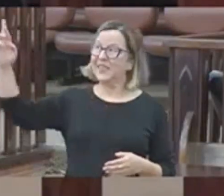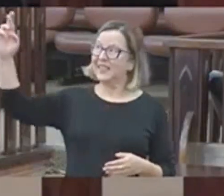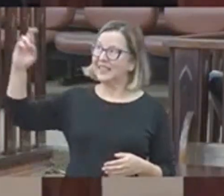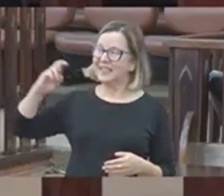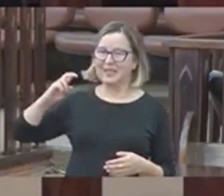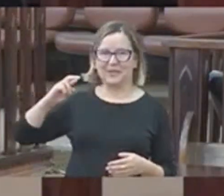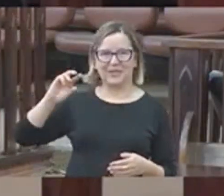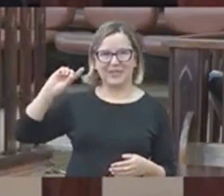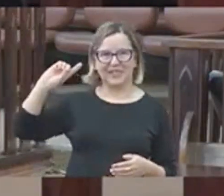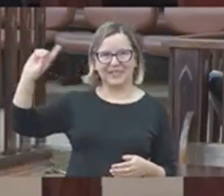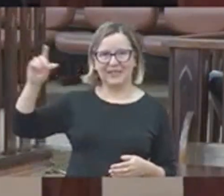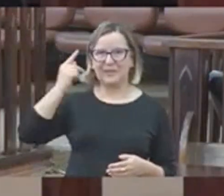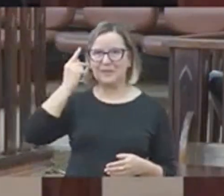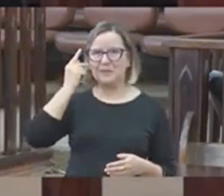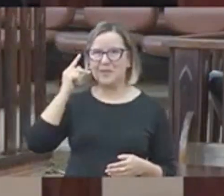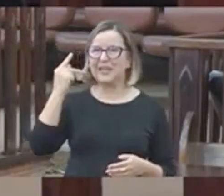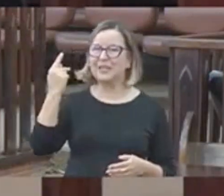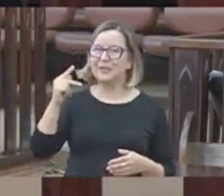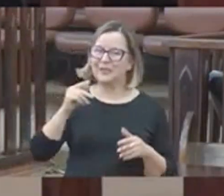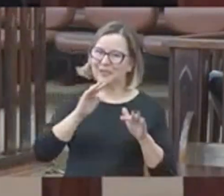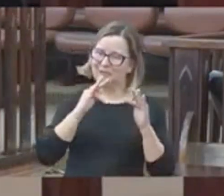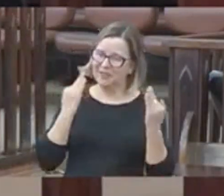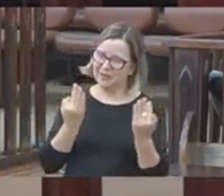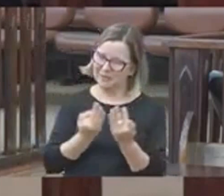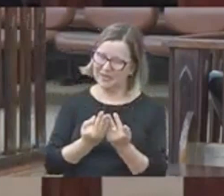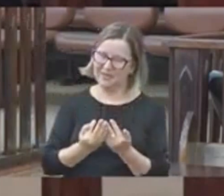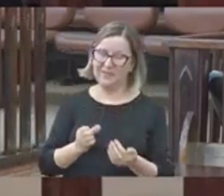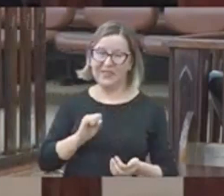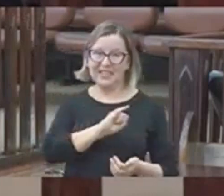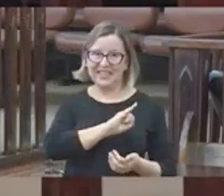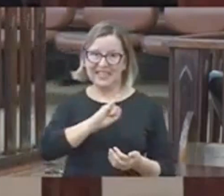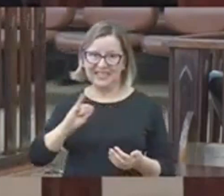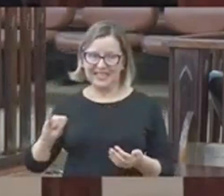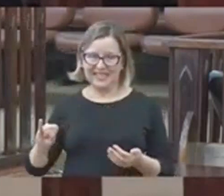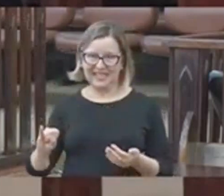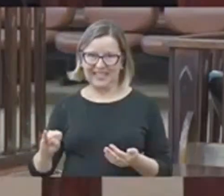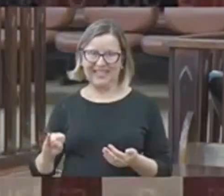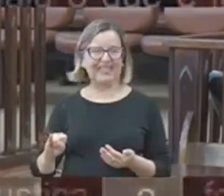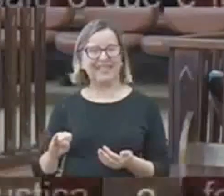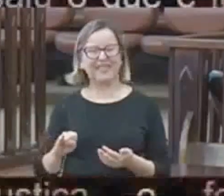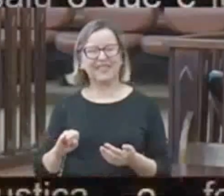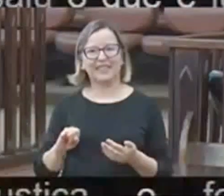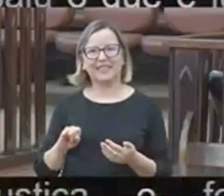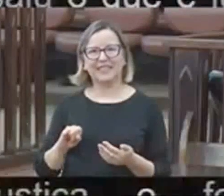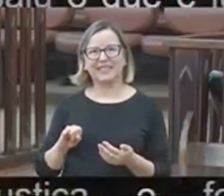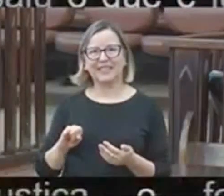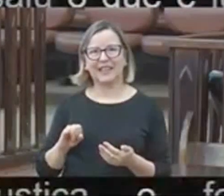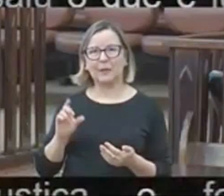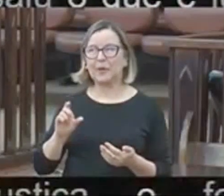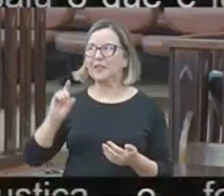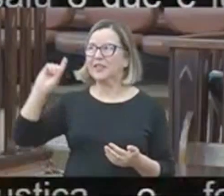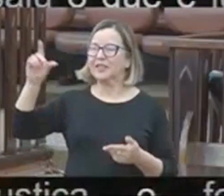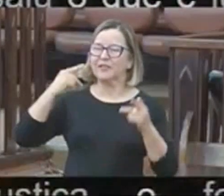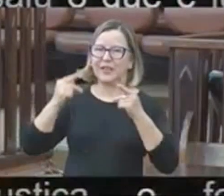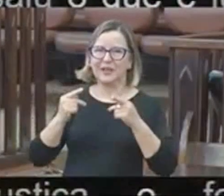Isaías capítulo 45, 22, versículo 22, Deus diz assim: olhai para mim e